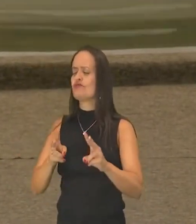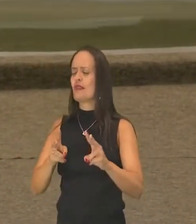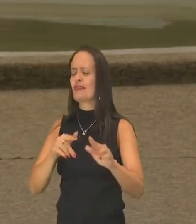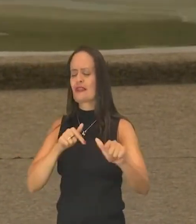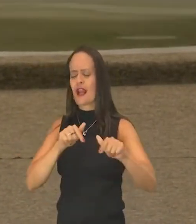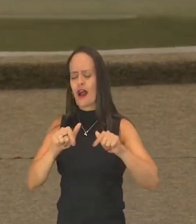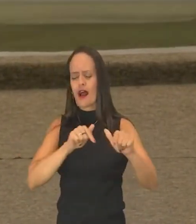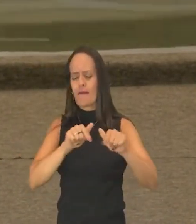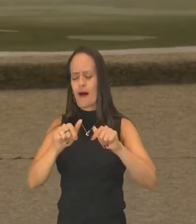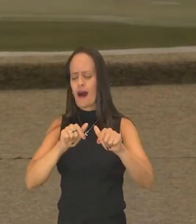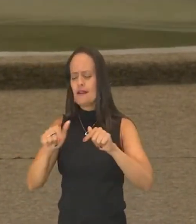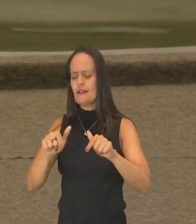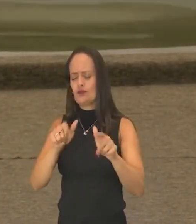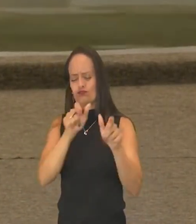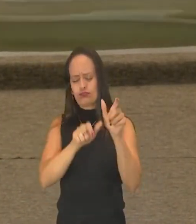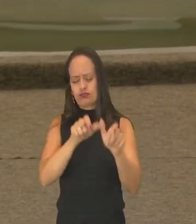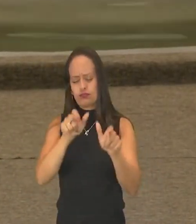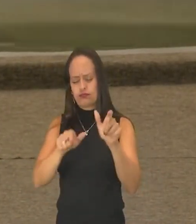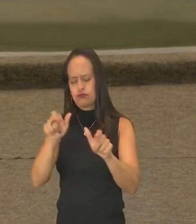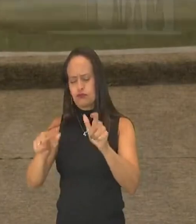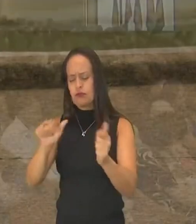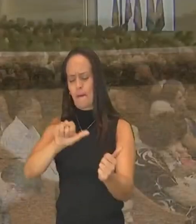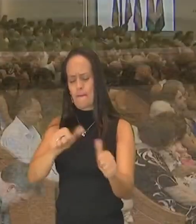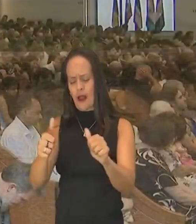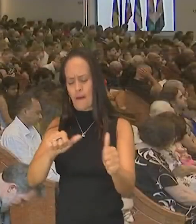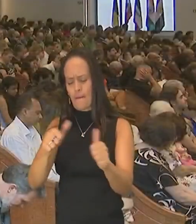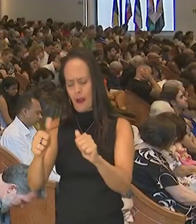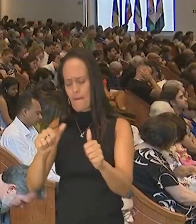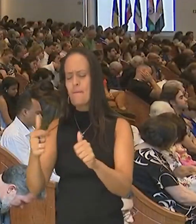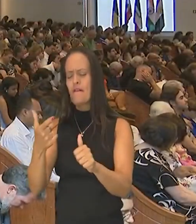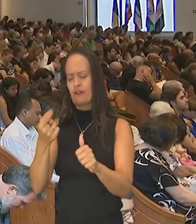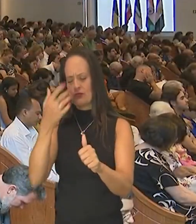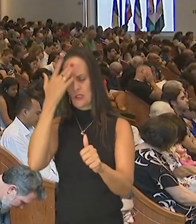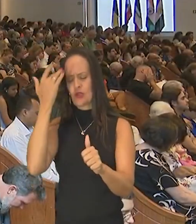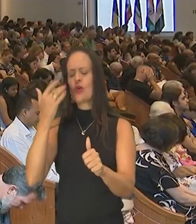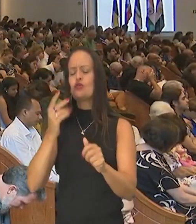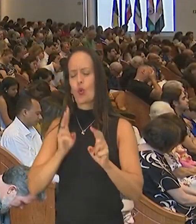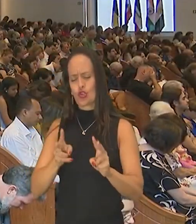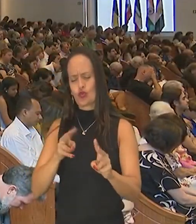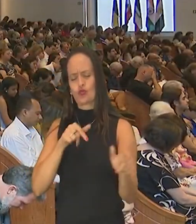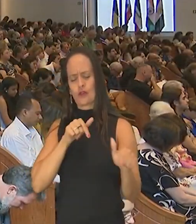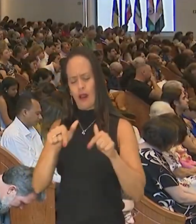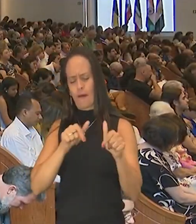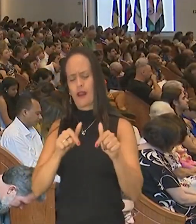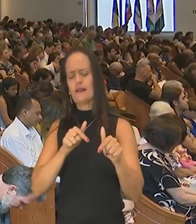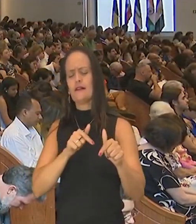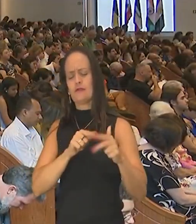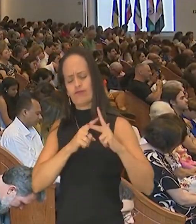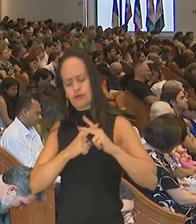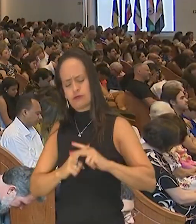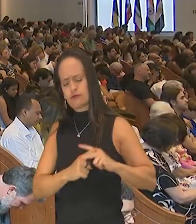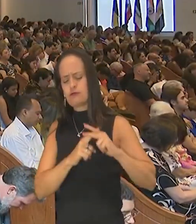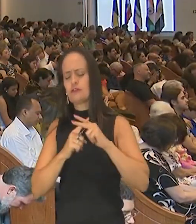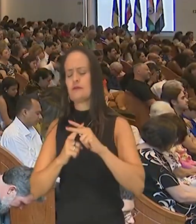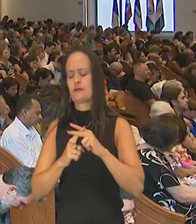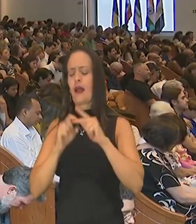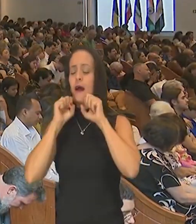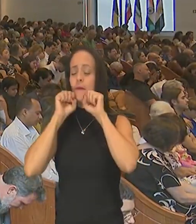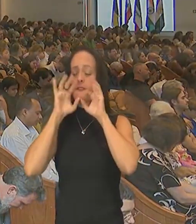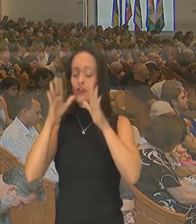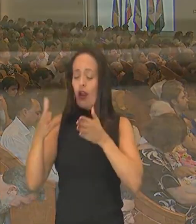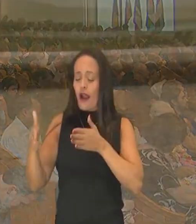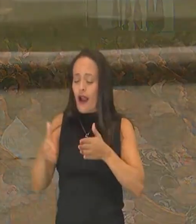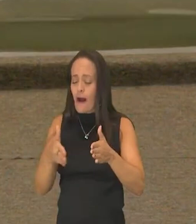vida desses irmãos que acabaram de testemunhar publicamente a sua fé em Cristo Jesus. Abençoa na sua